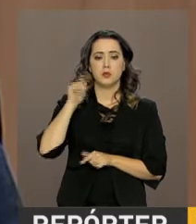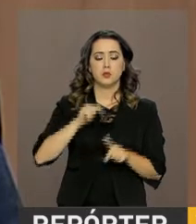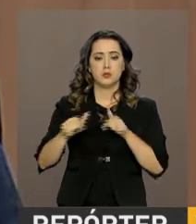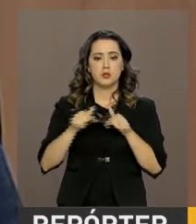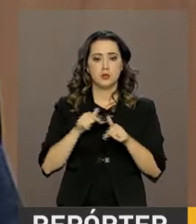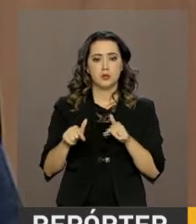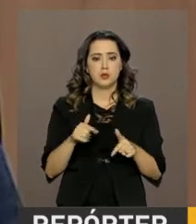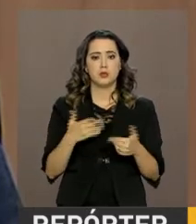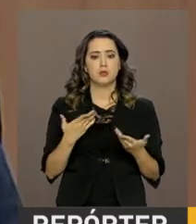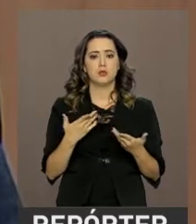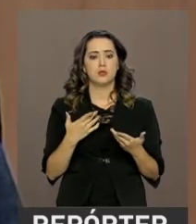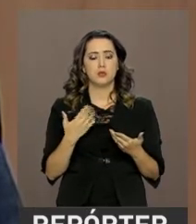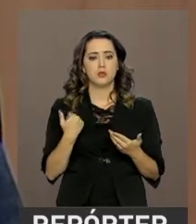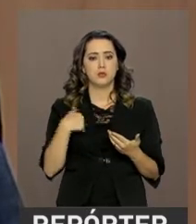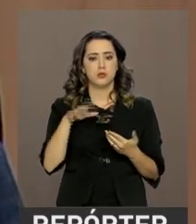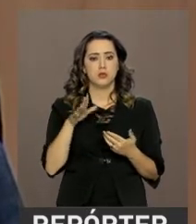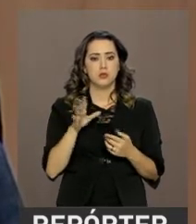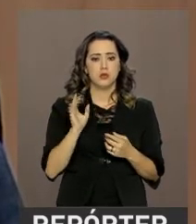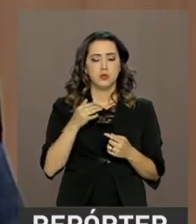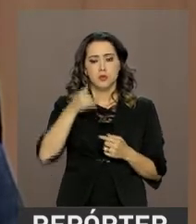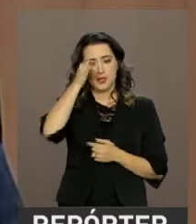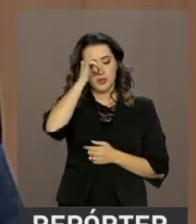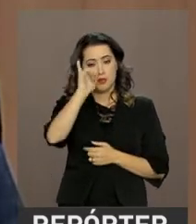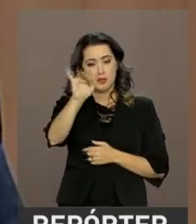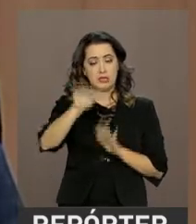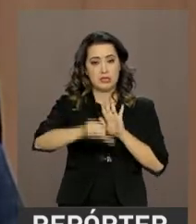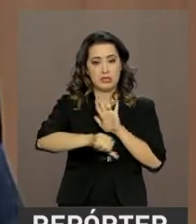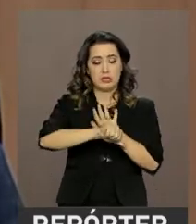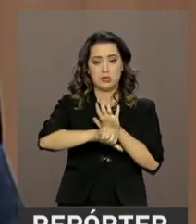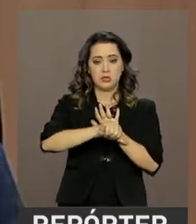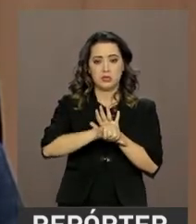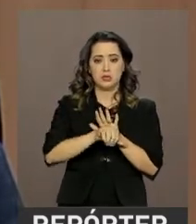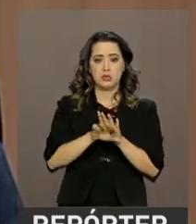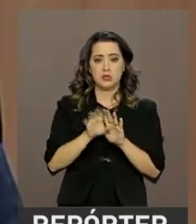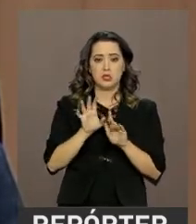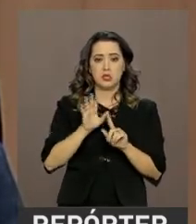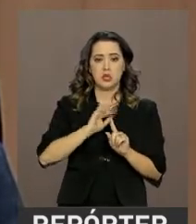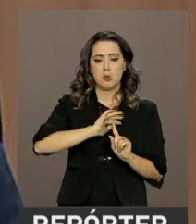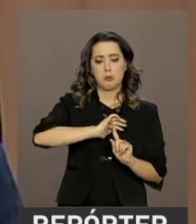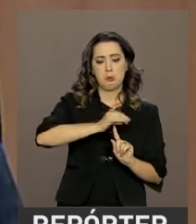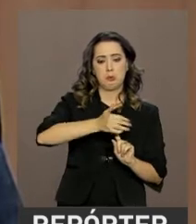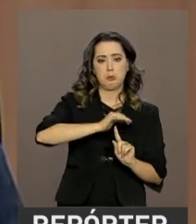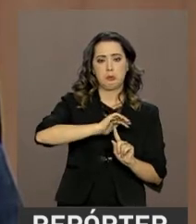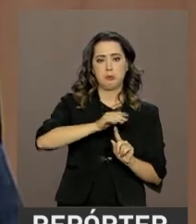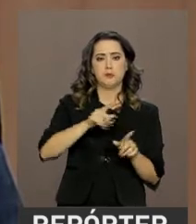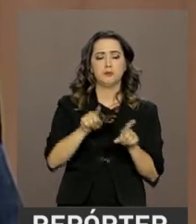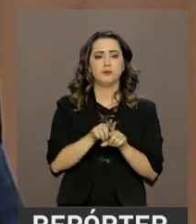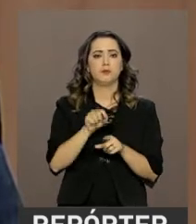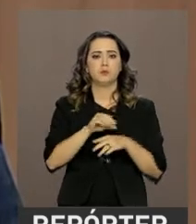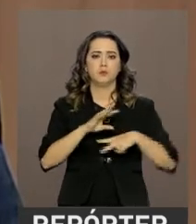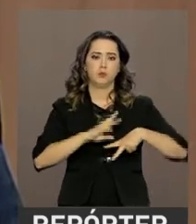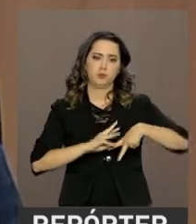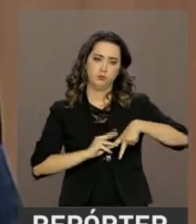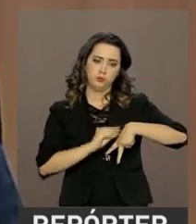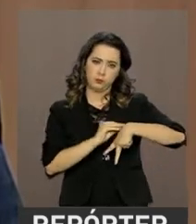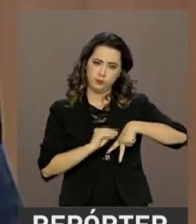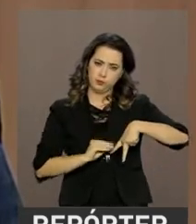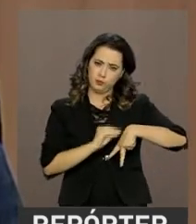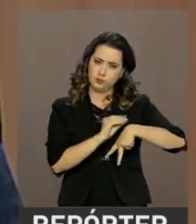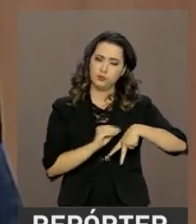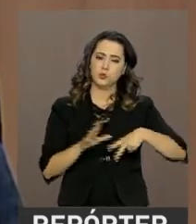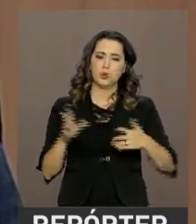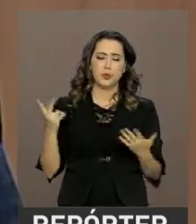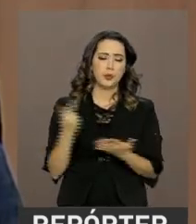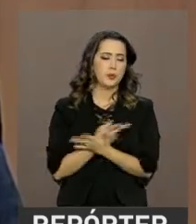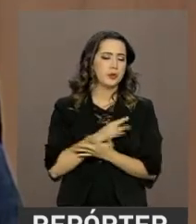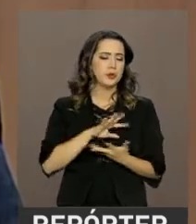operação para reprimir crimes de abuso, exploração sexual infanto-juvenil realizada no